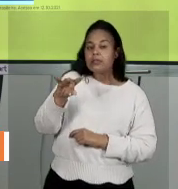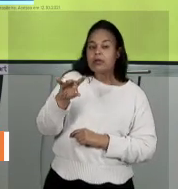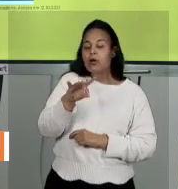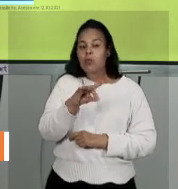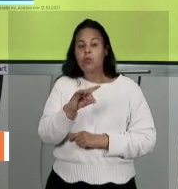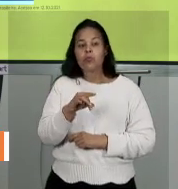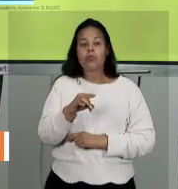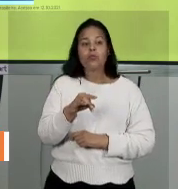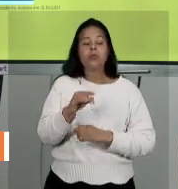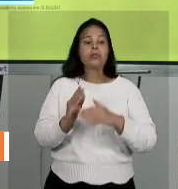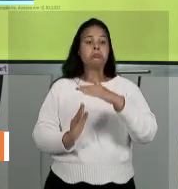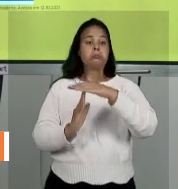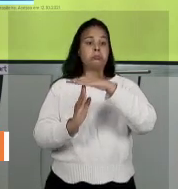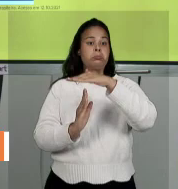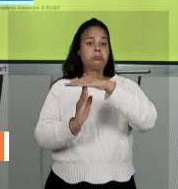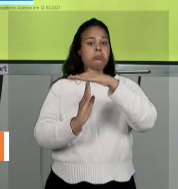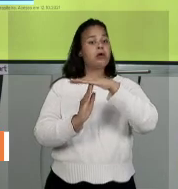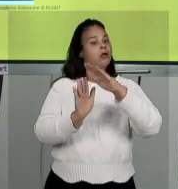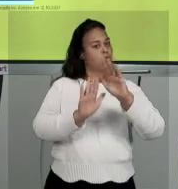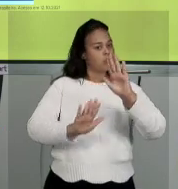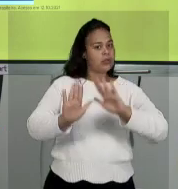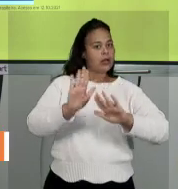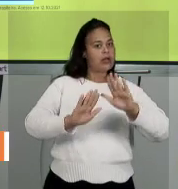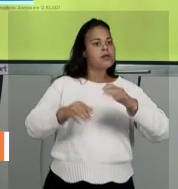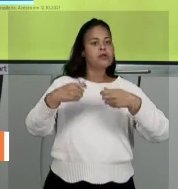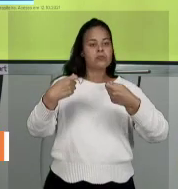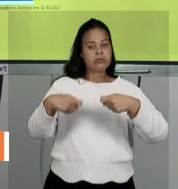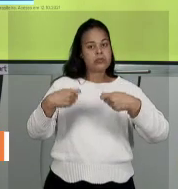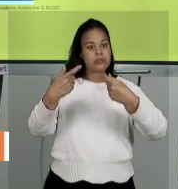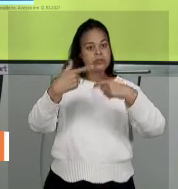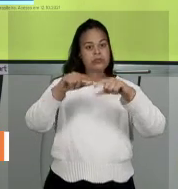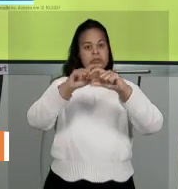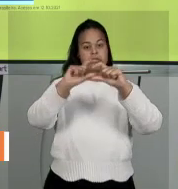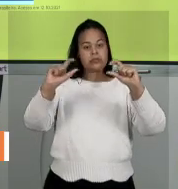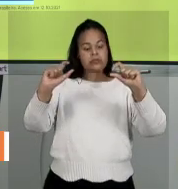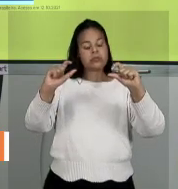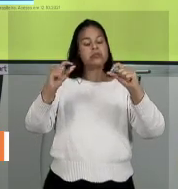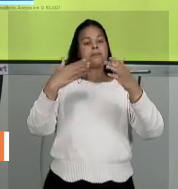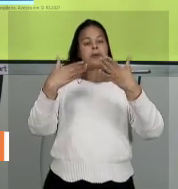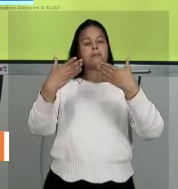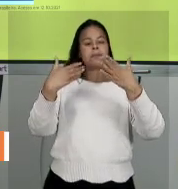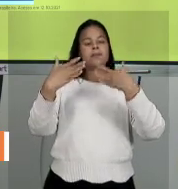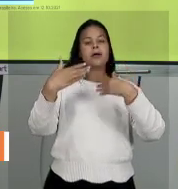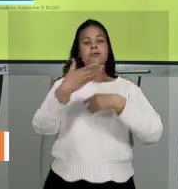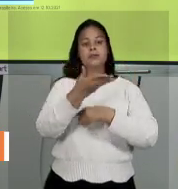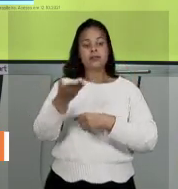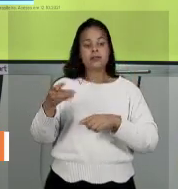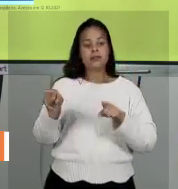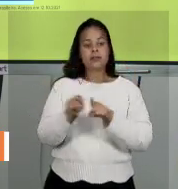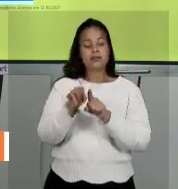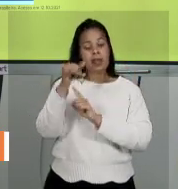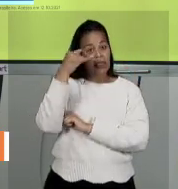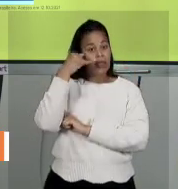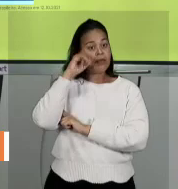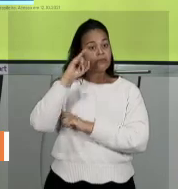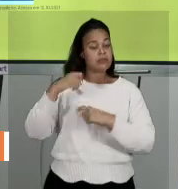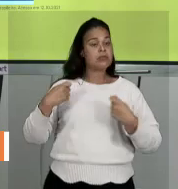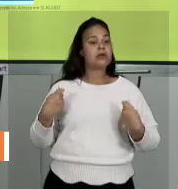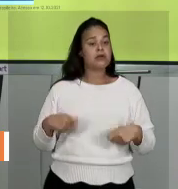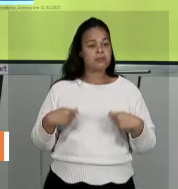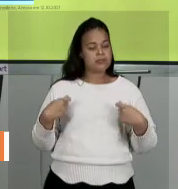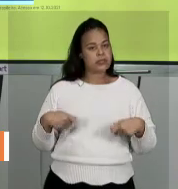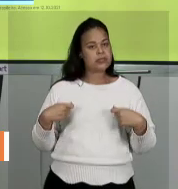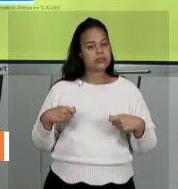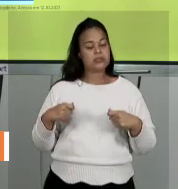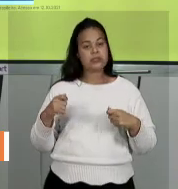moderado. Limite. Tomar cuidado com esses daqui, que nós vamos conversar sobre eles, e evitar os da ponta ali, mas vai